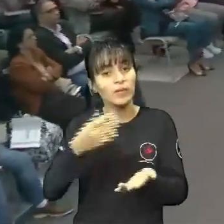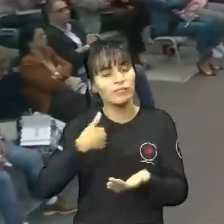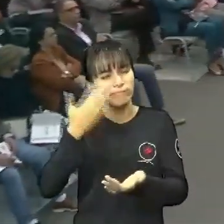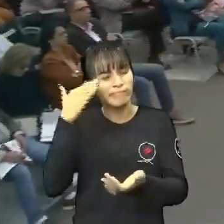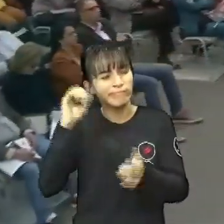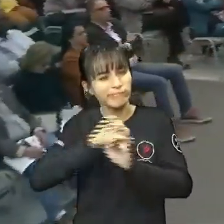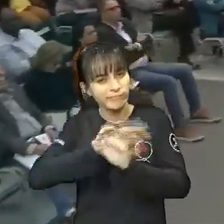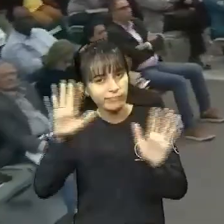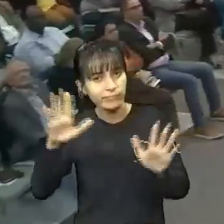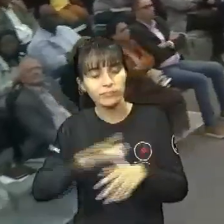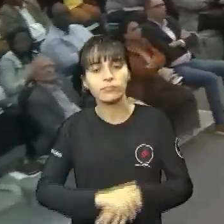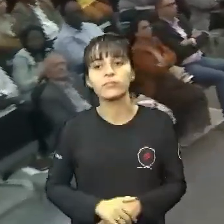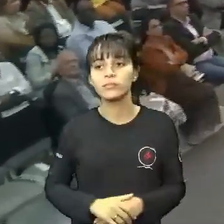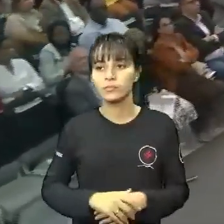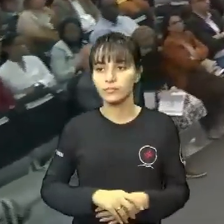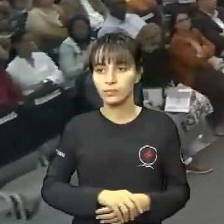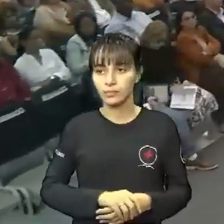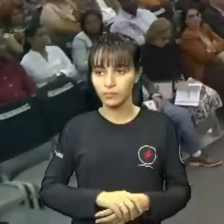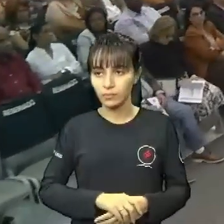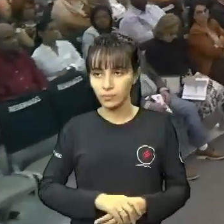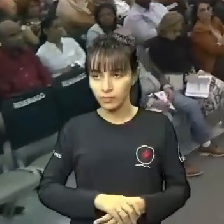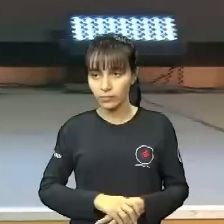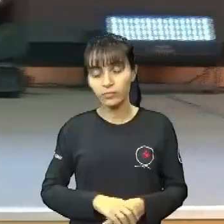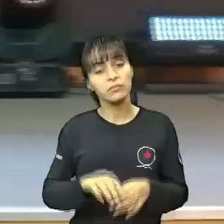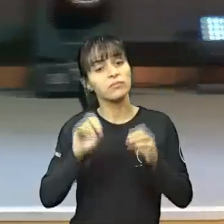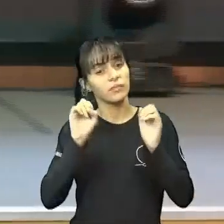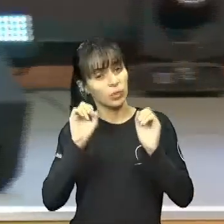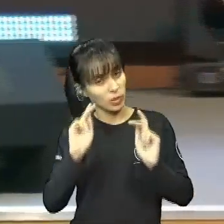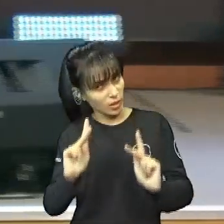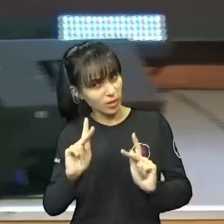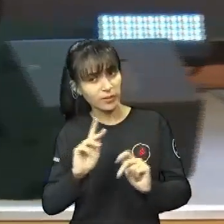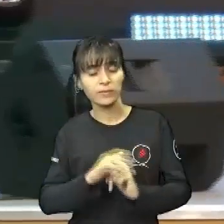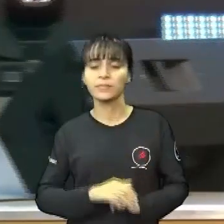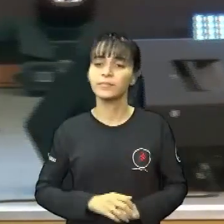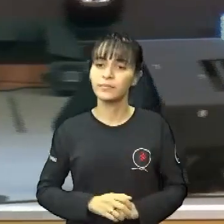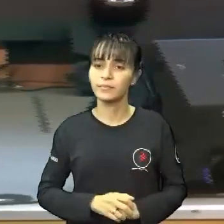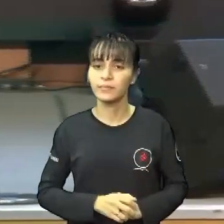entender isso é até eu crer muito bem